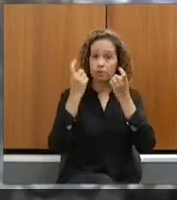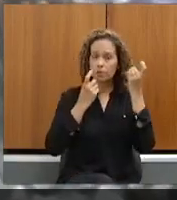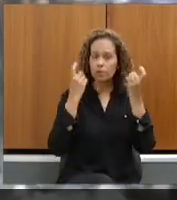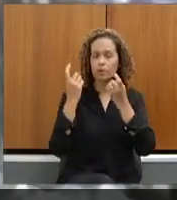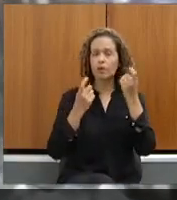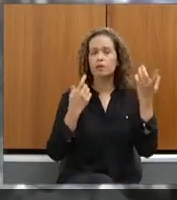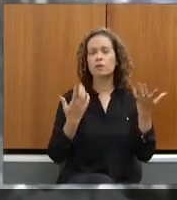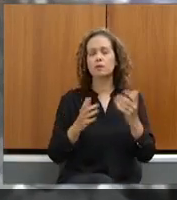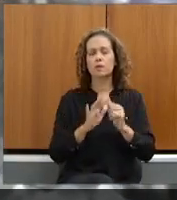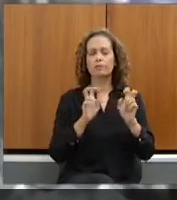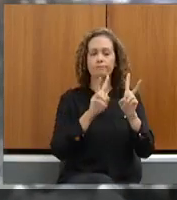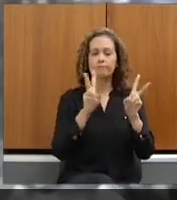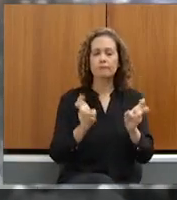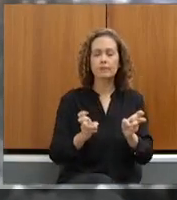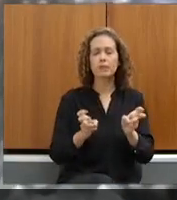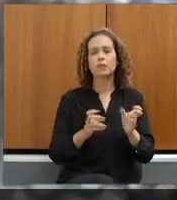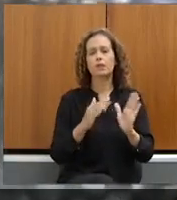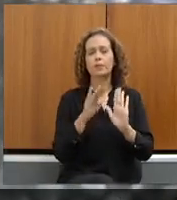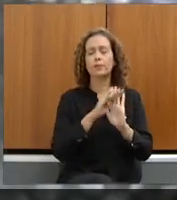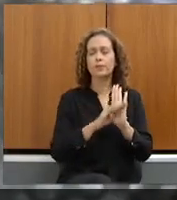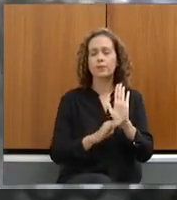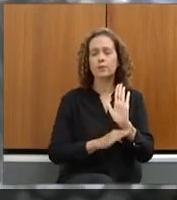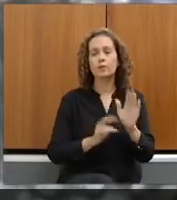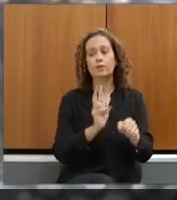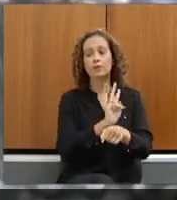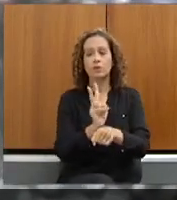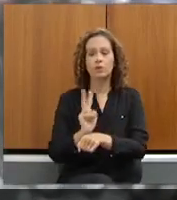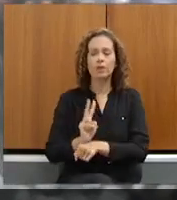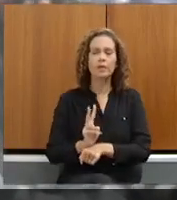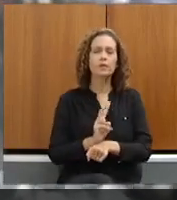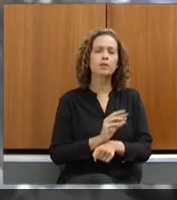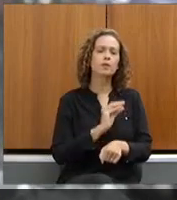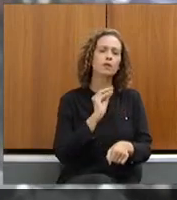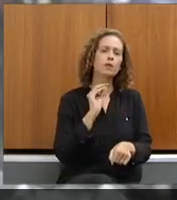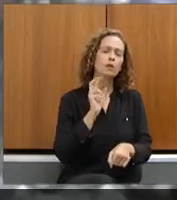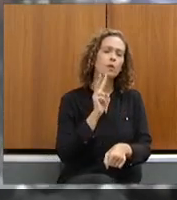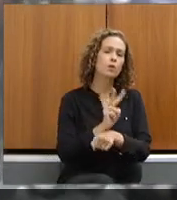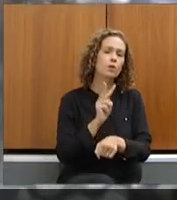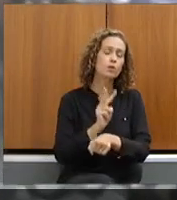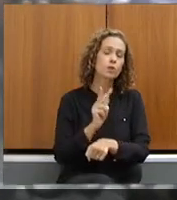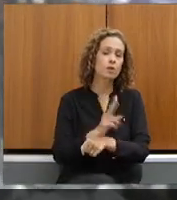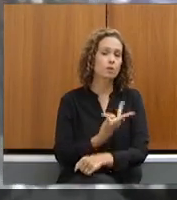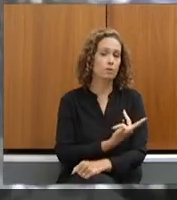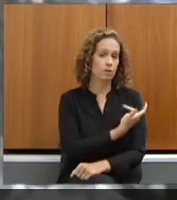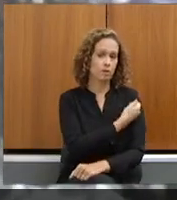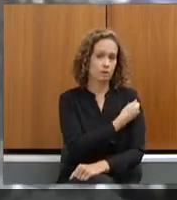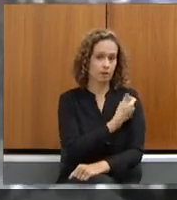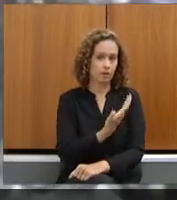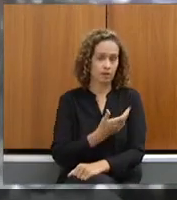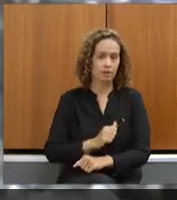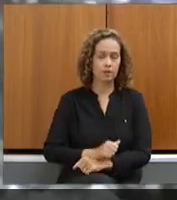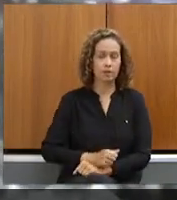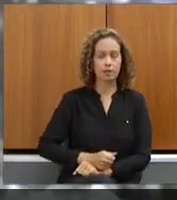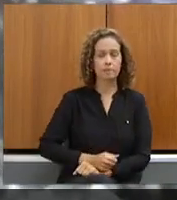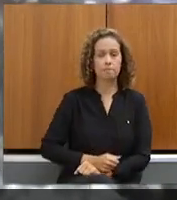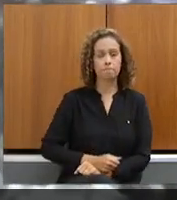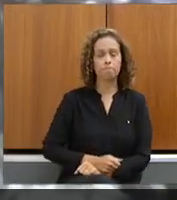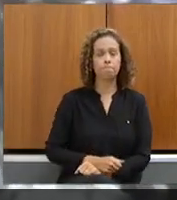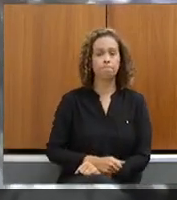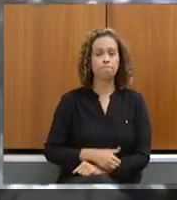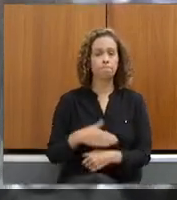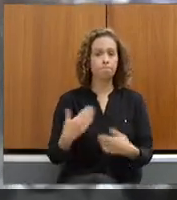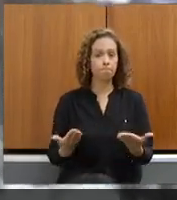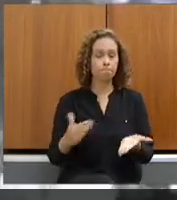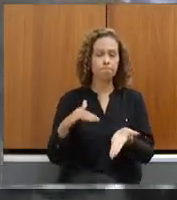relação às medidas de vigilância e cuidado com as vacinas 1º Secretário